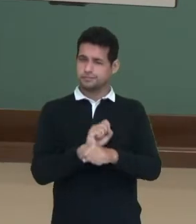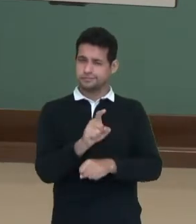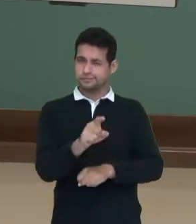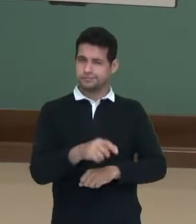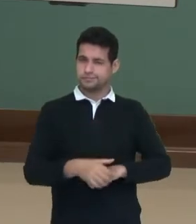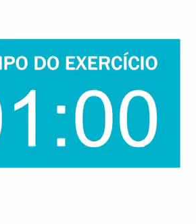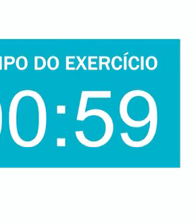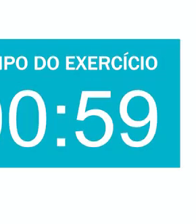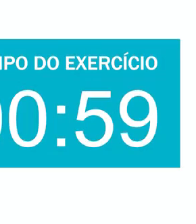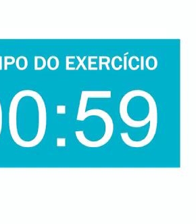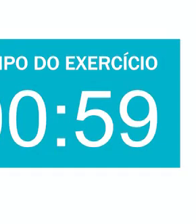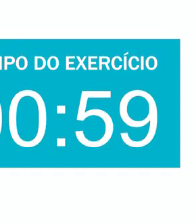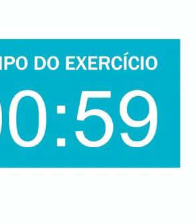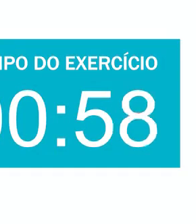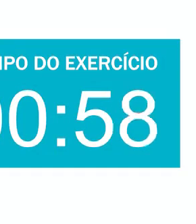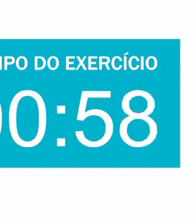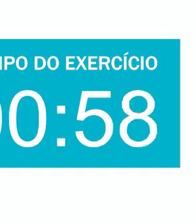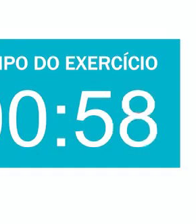pouco.